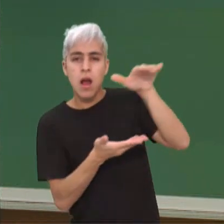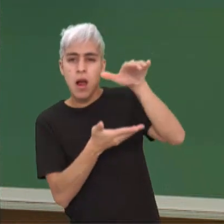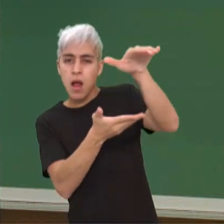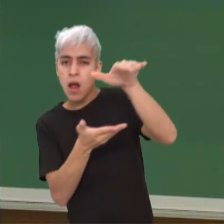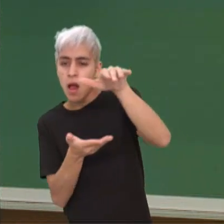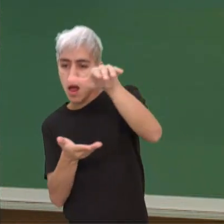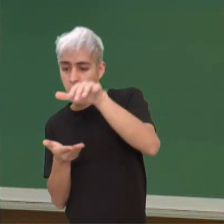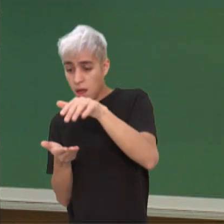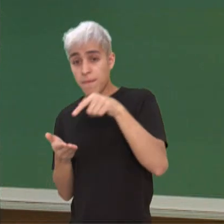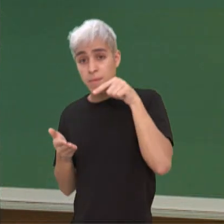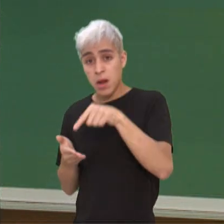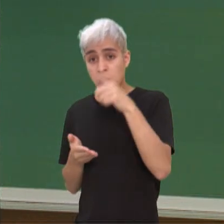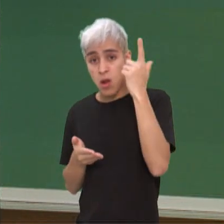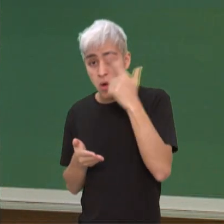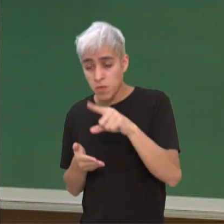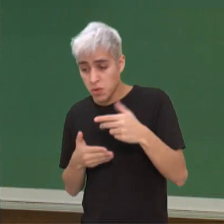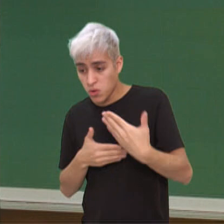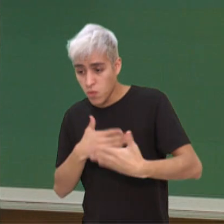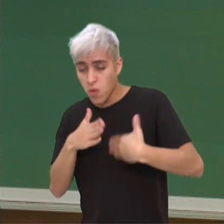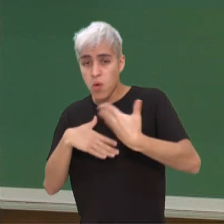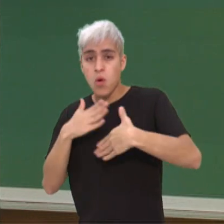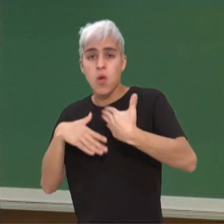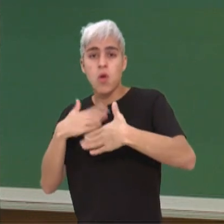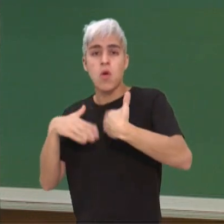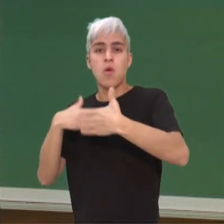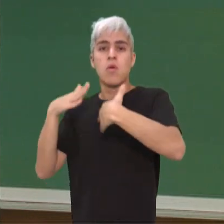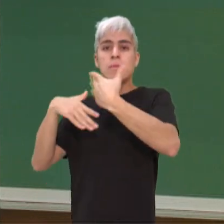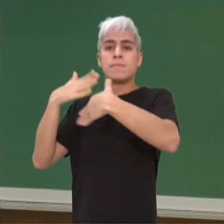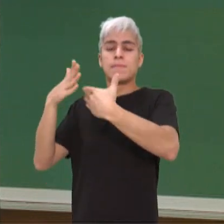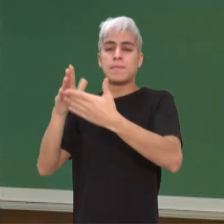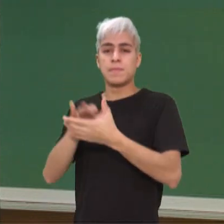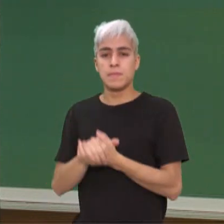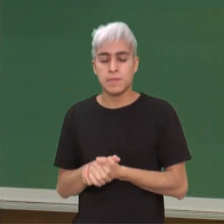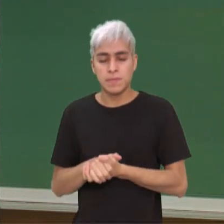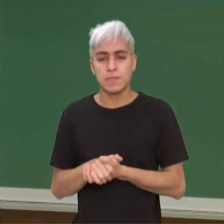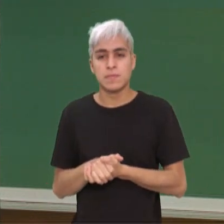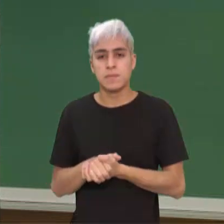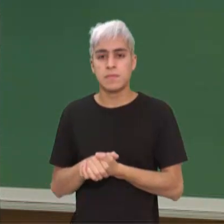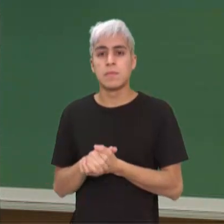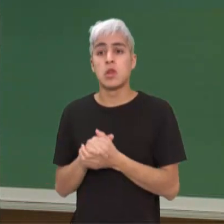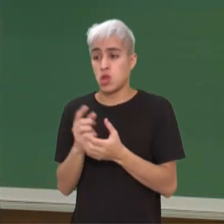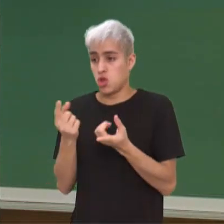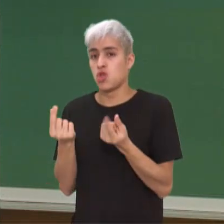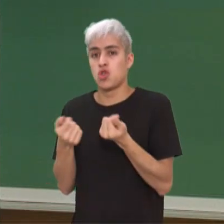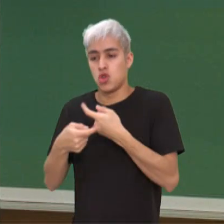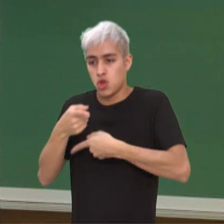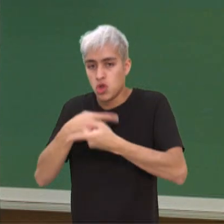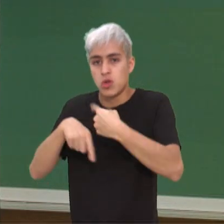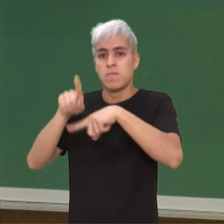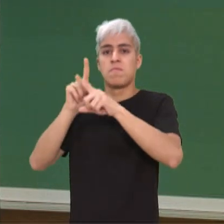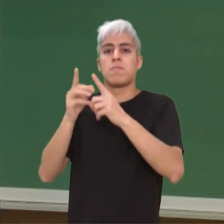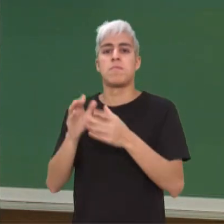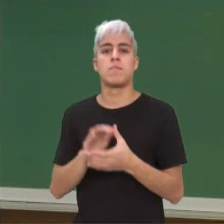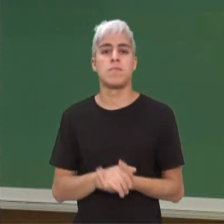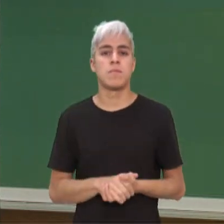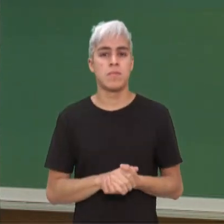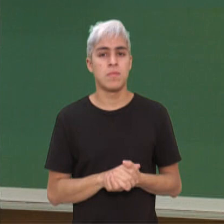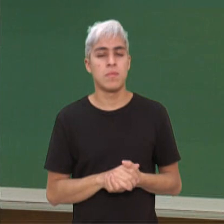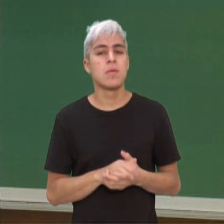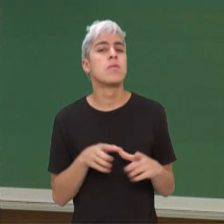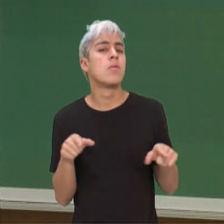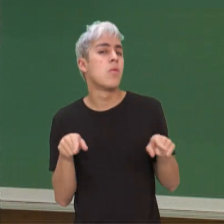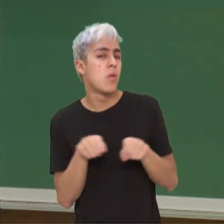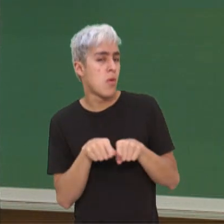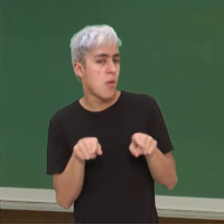para continuar com seu desenvolvimento econômico em si. Da mesma